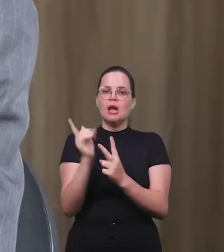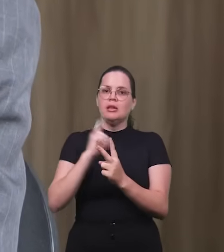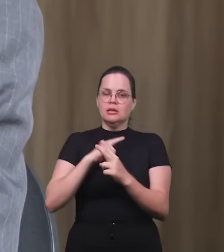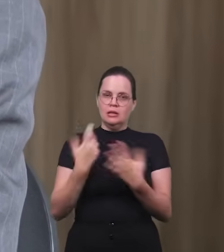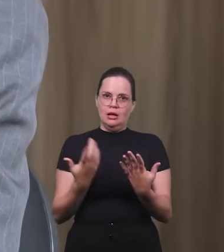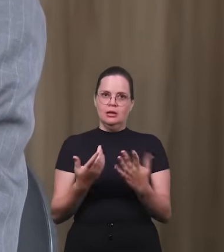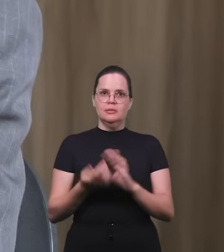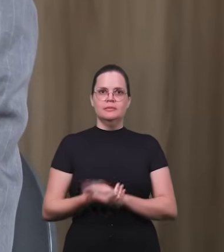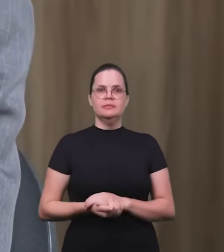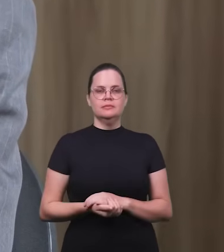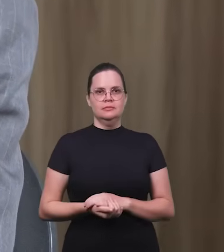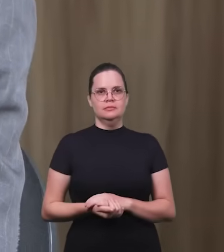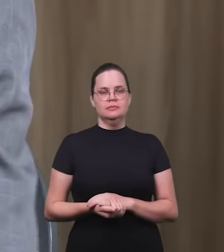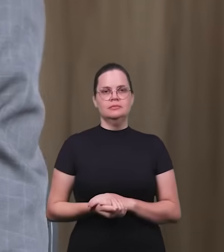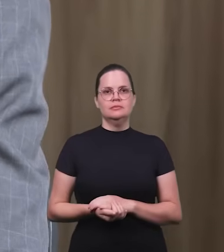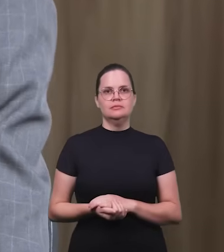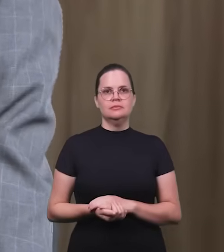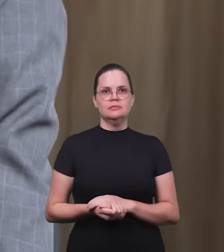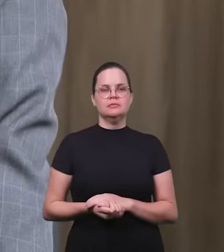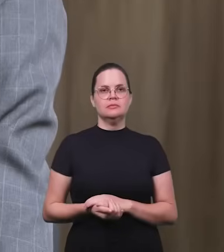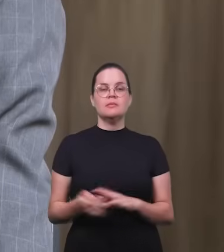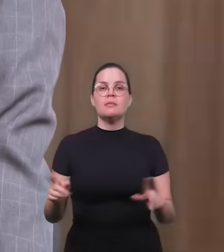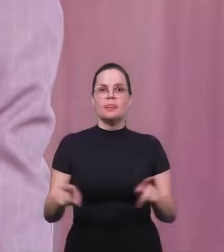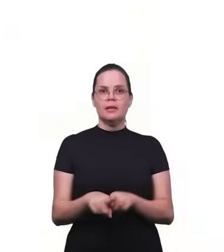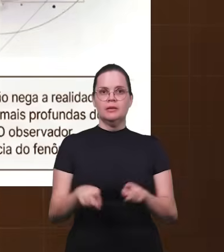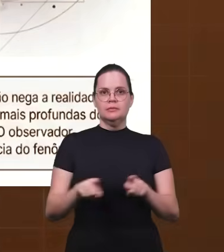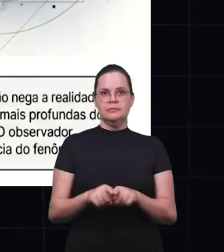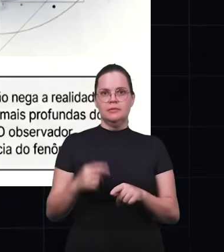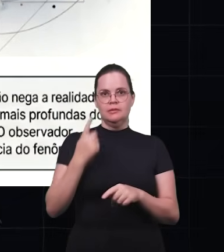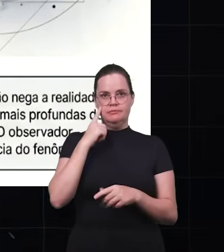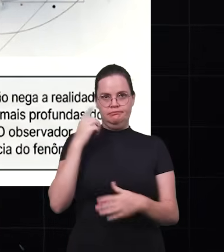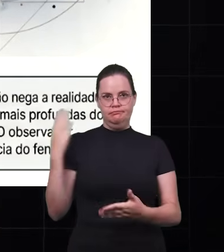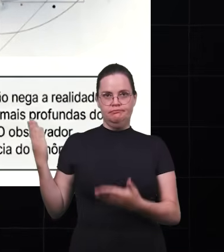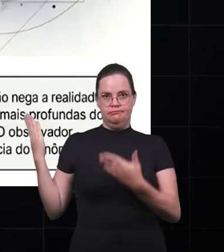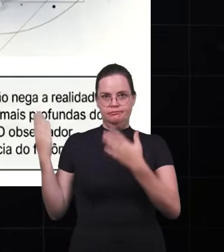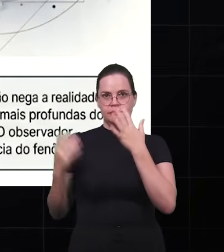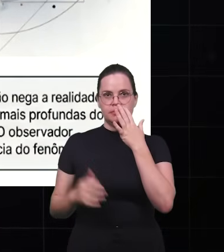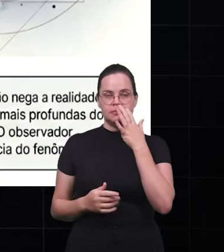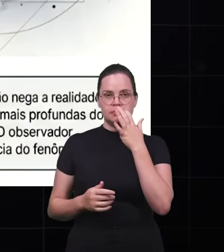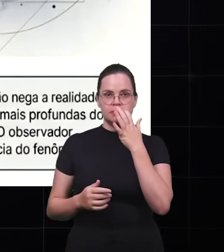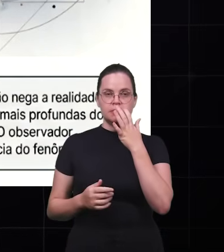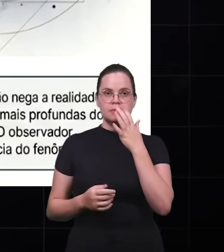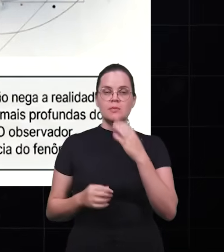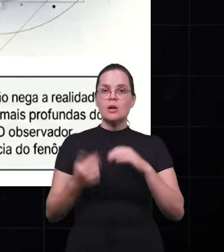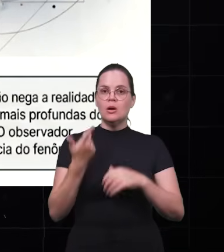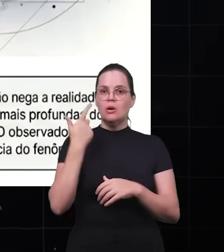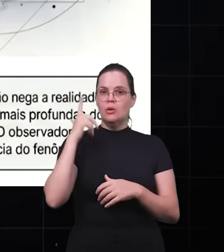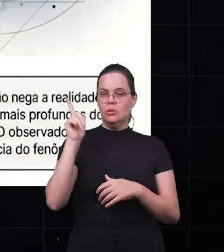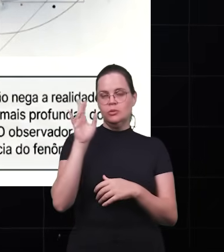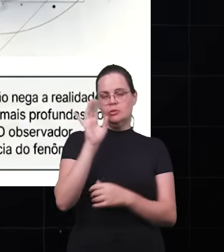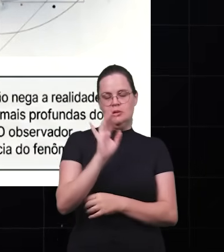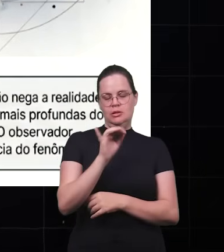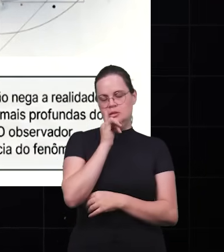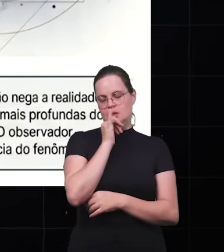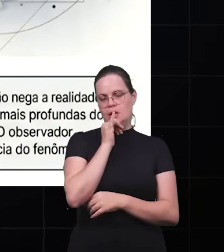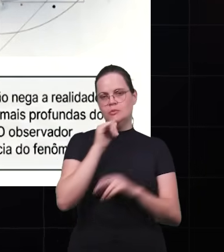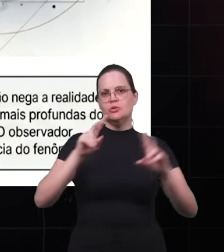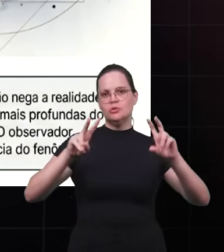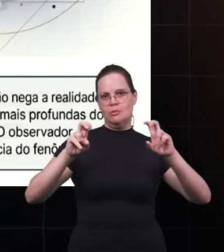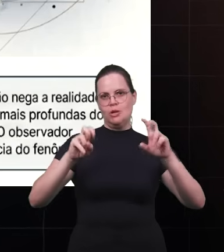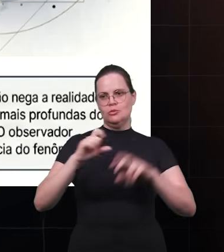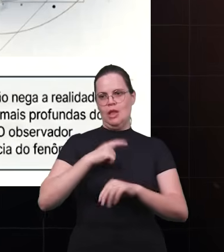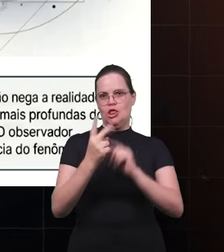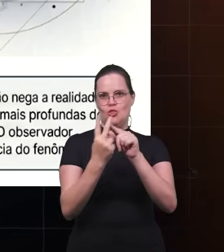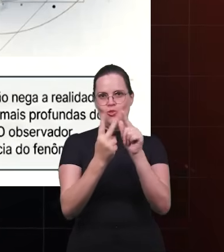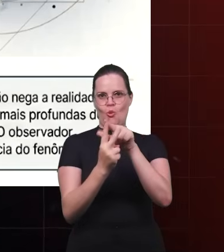superposição de estados. Um exemplo, na física quântica, nós temos a superposição de